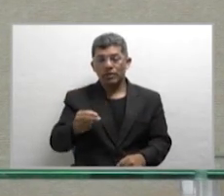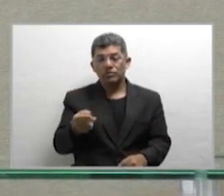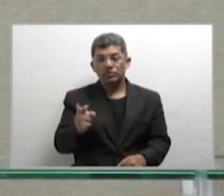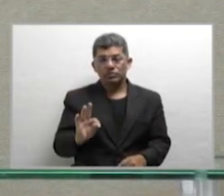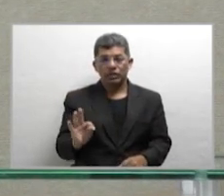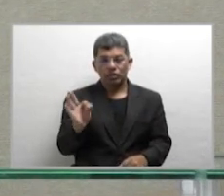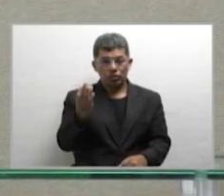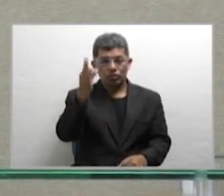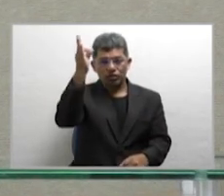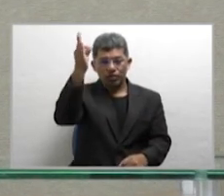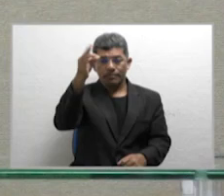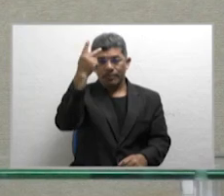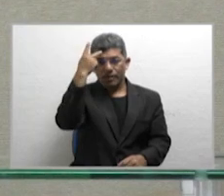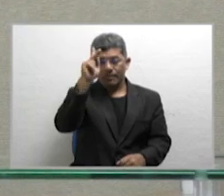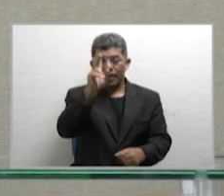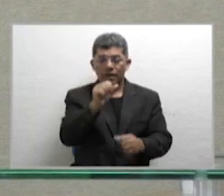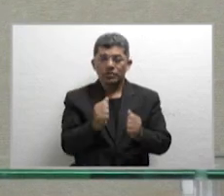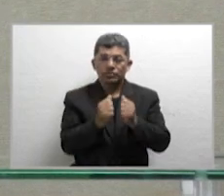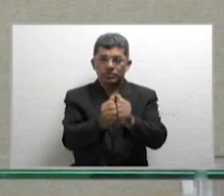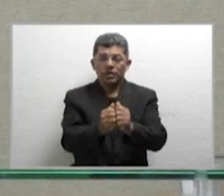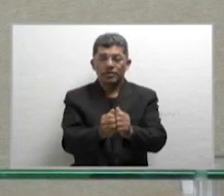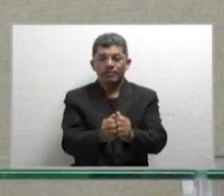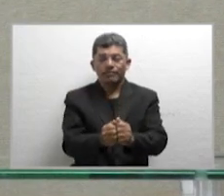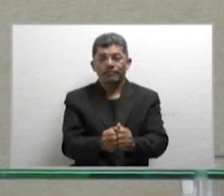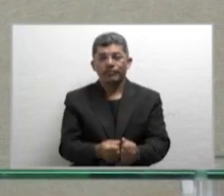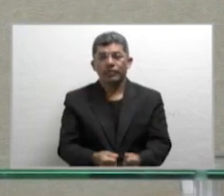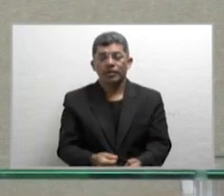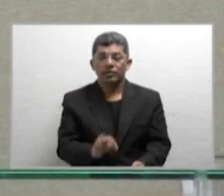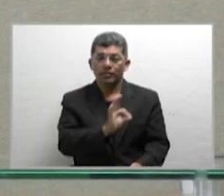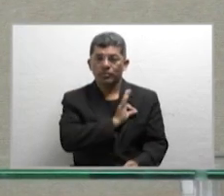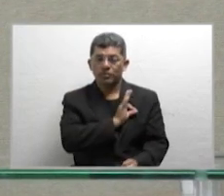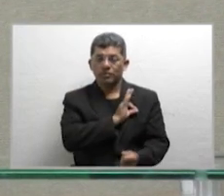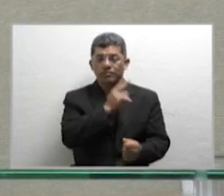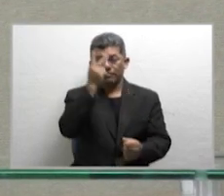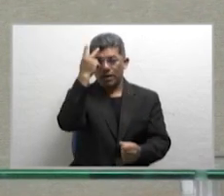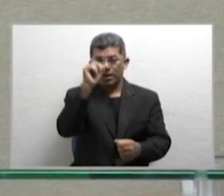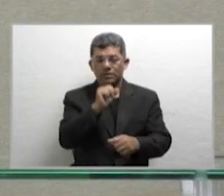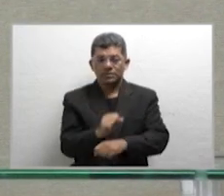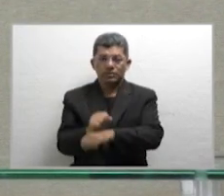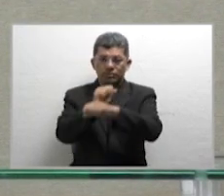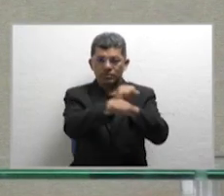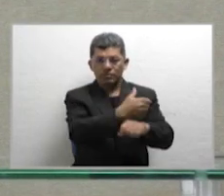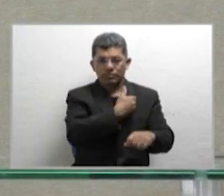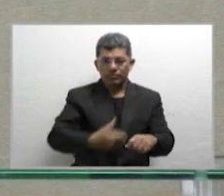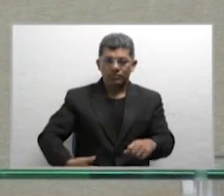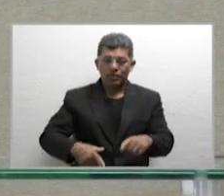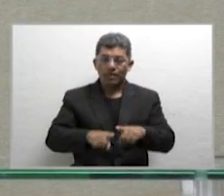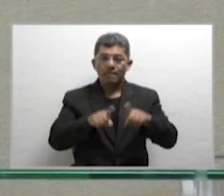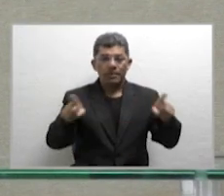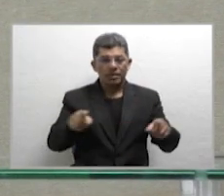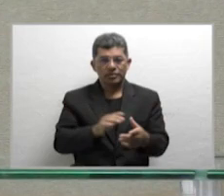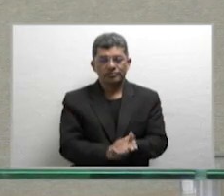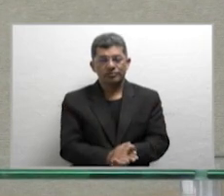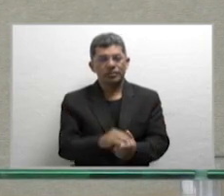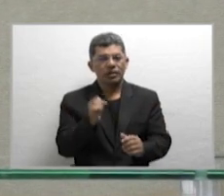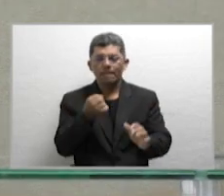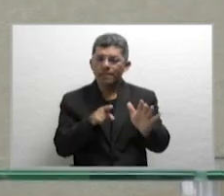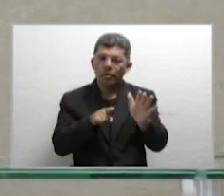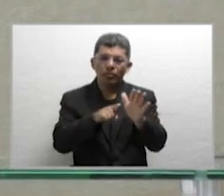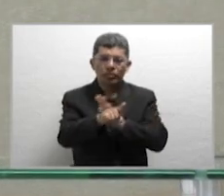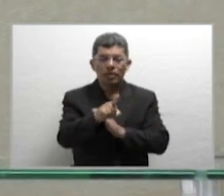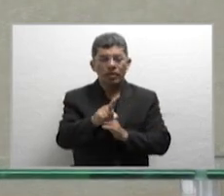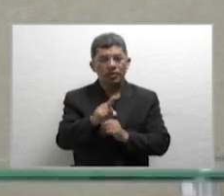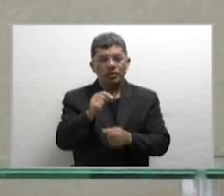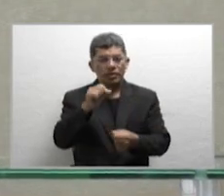serviço do policiamento, a serviço da segurança pública. A grande questão e a grande pergunta que